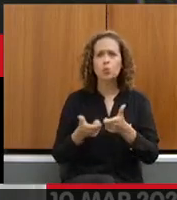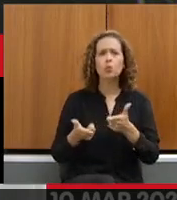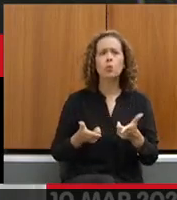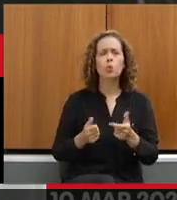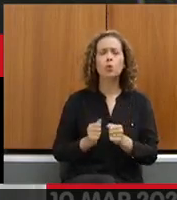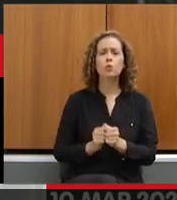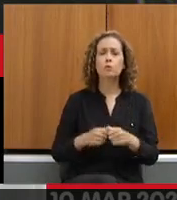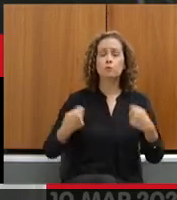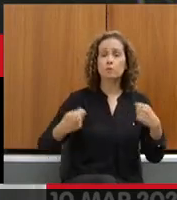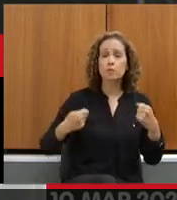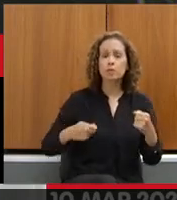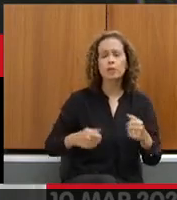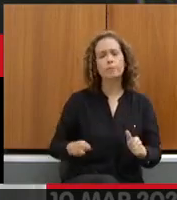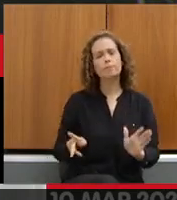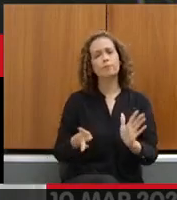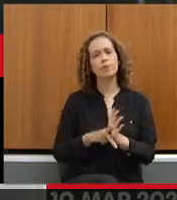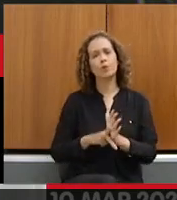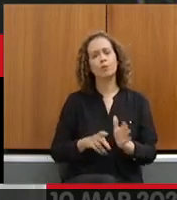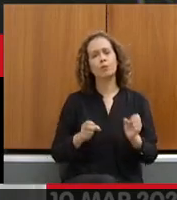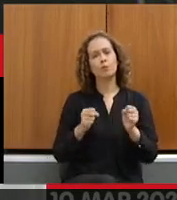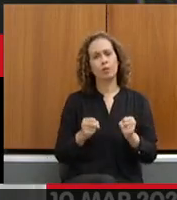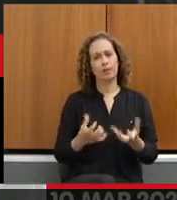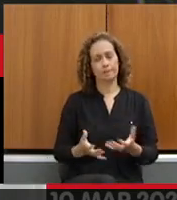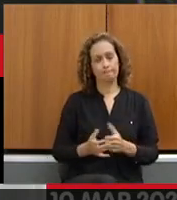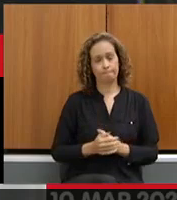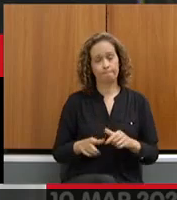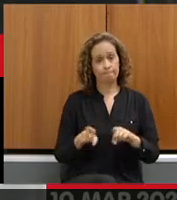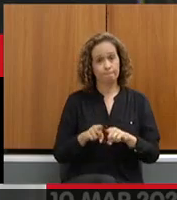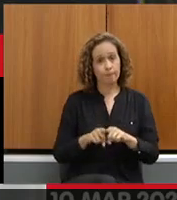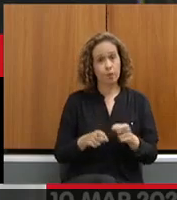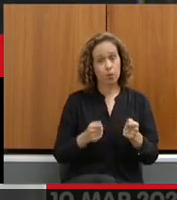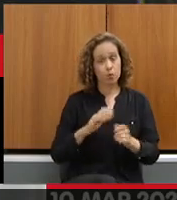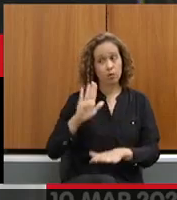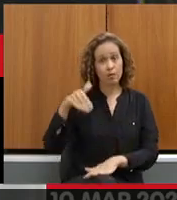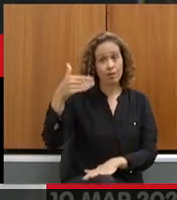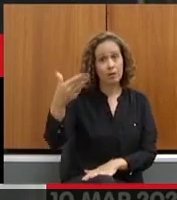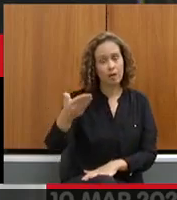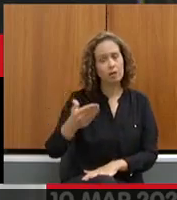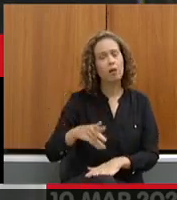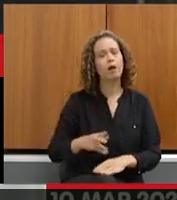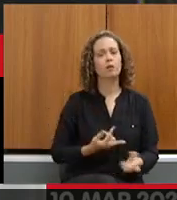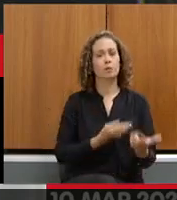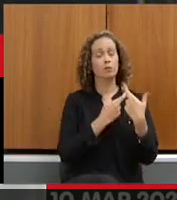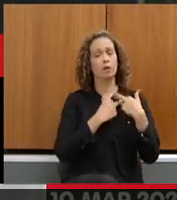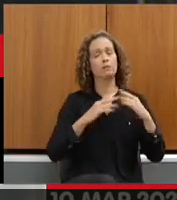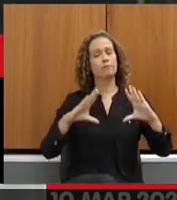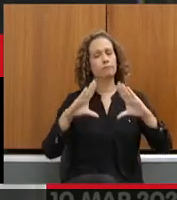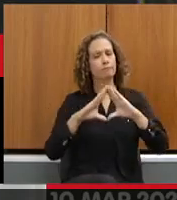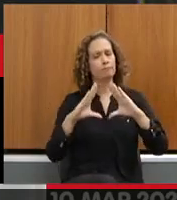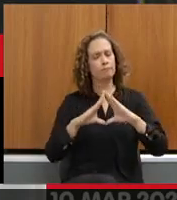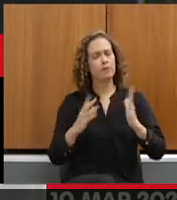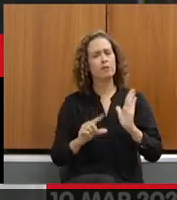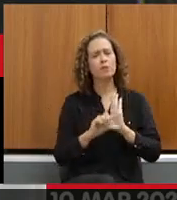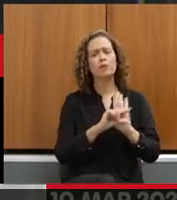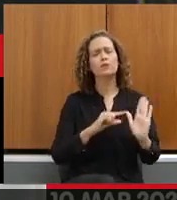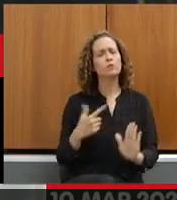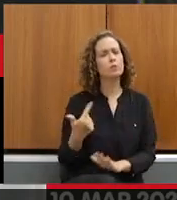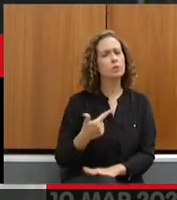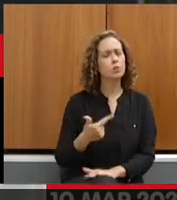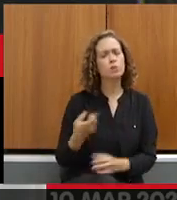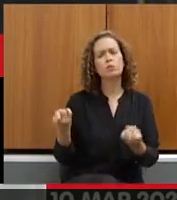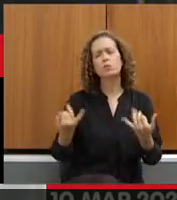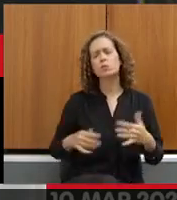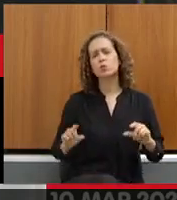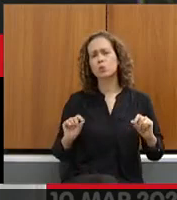de forma integrada pelo próprio poder dois controle externo a cargo da Assembleia e o Pará segundo o deputado João Vitor Xavier dia